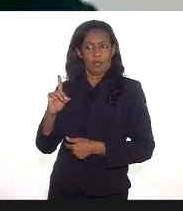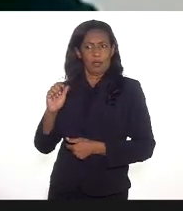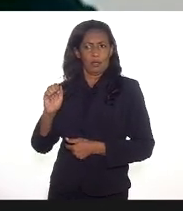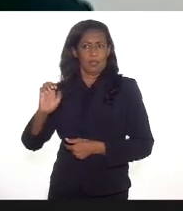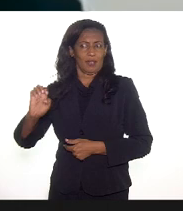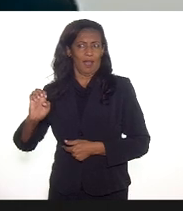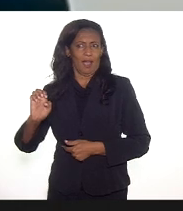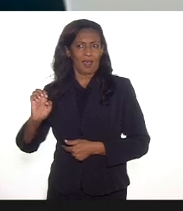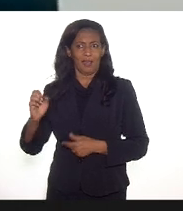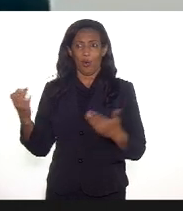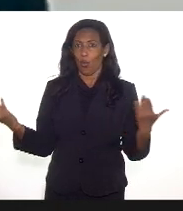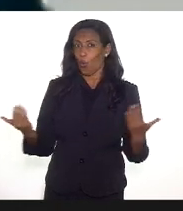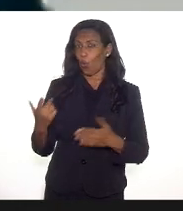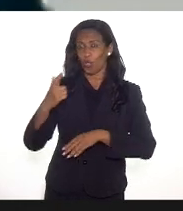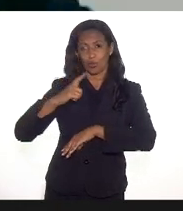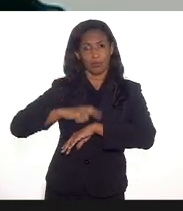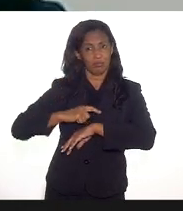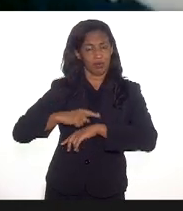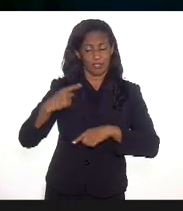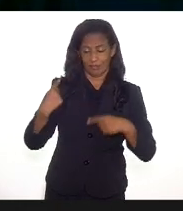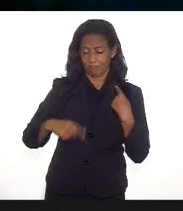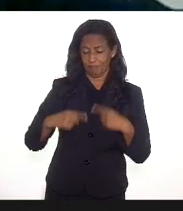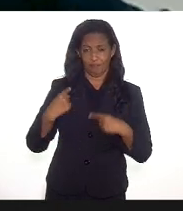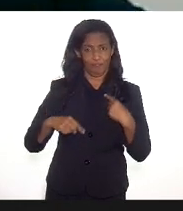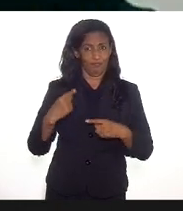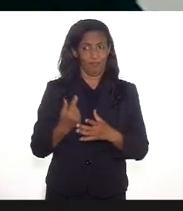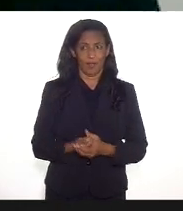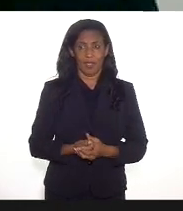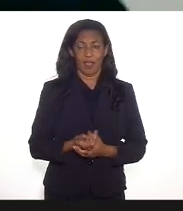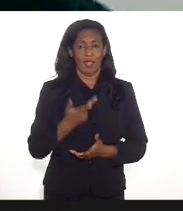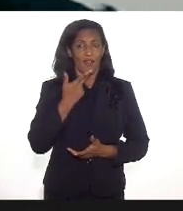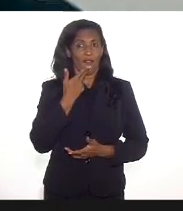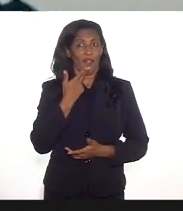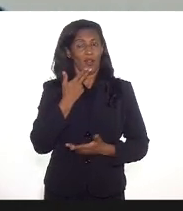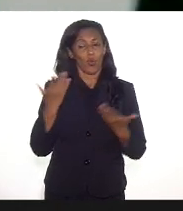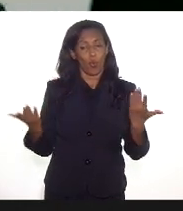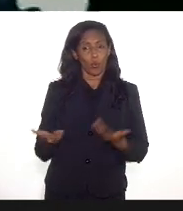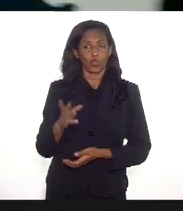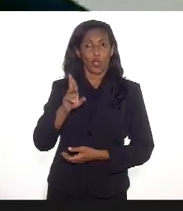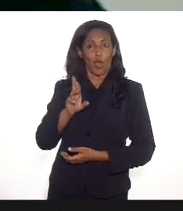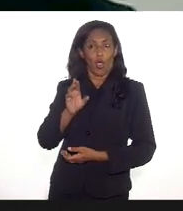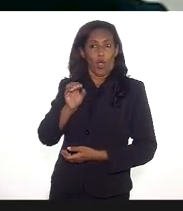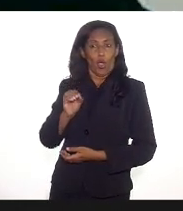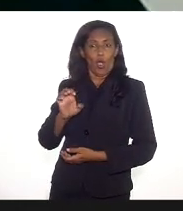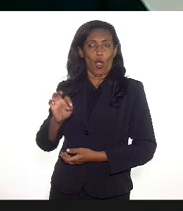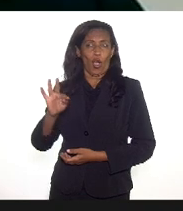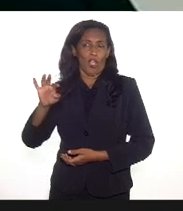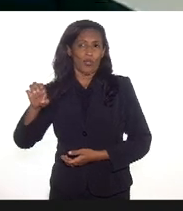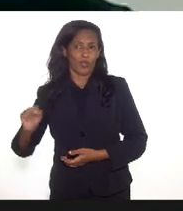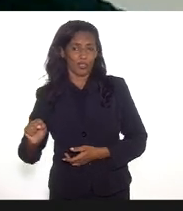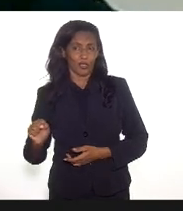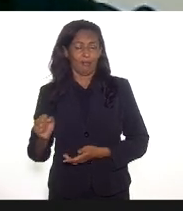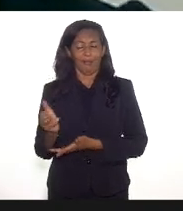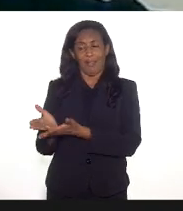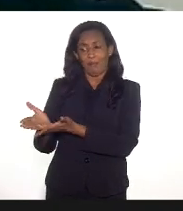em discussão do que nós vamos fazer a respeito das participações de royalties, daquilo que está previsto na arrecadação